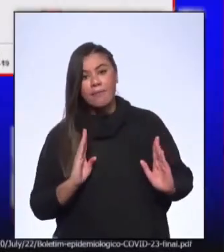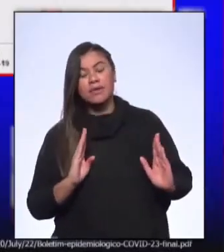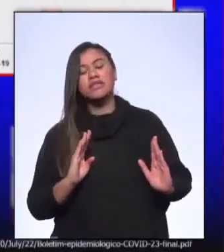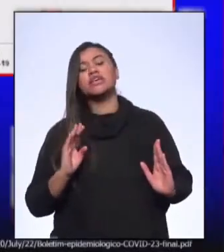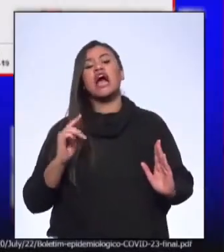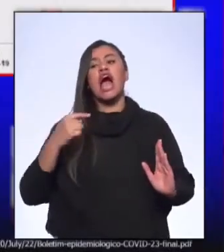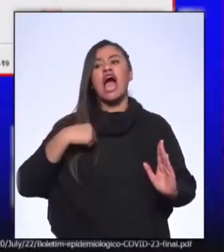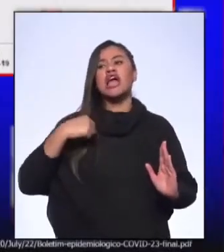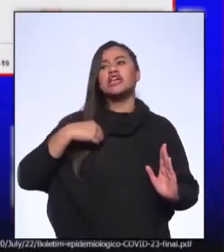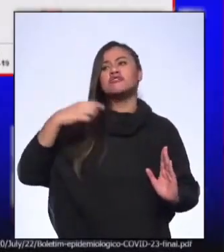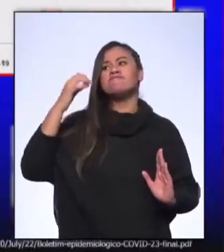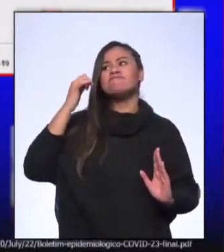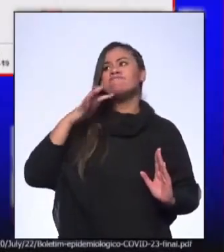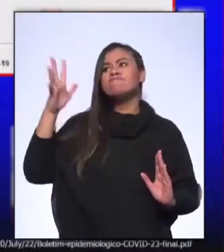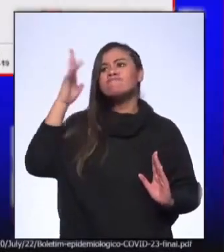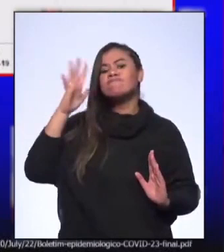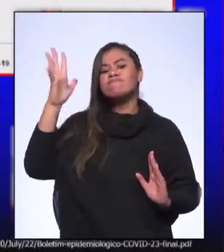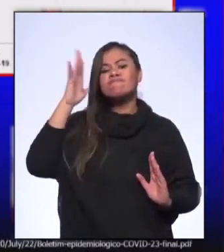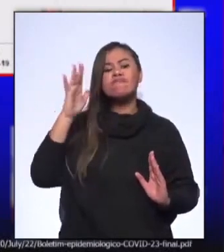mês.